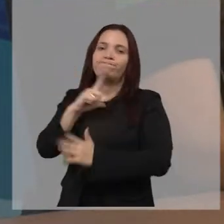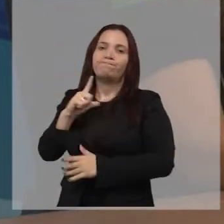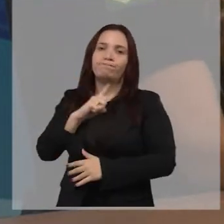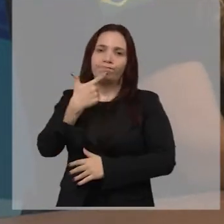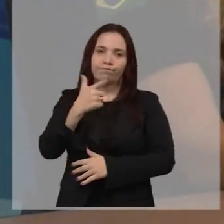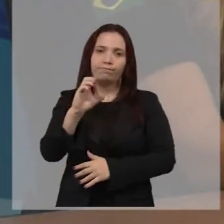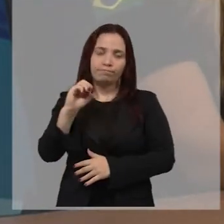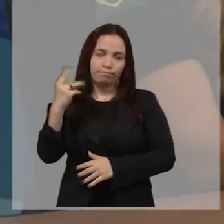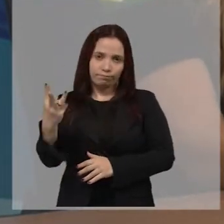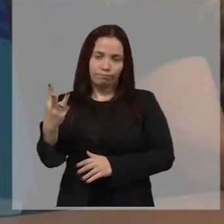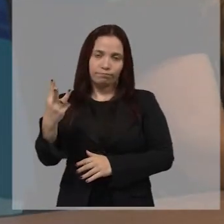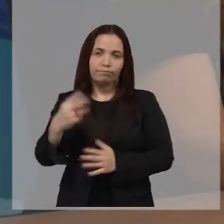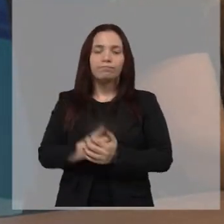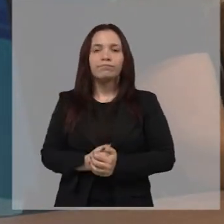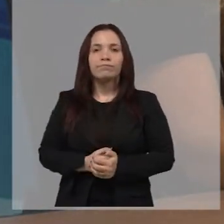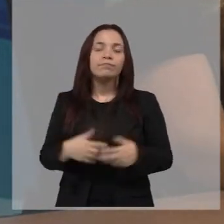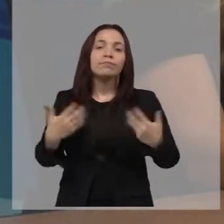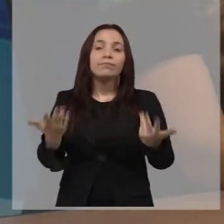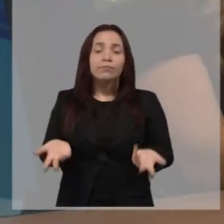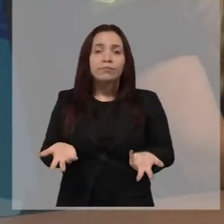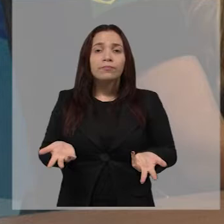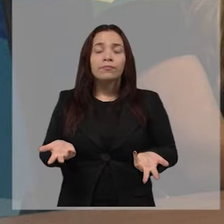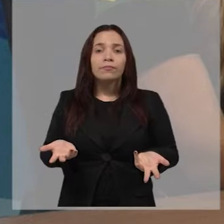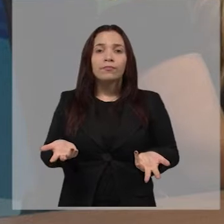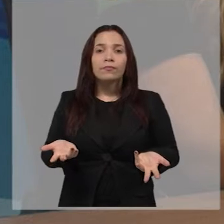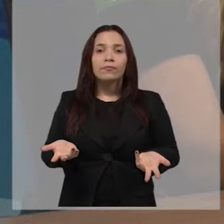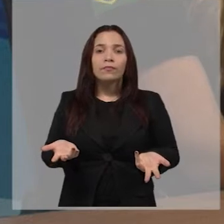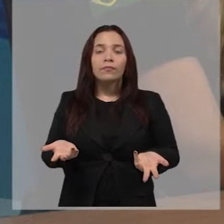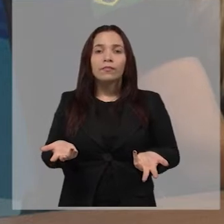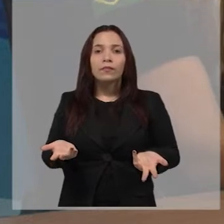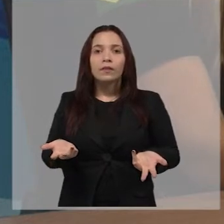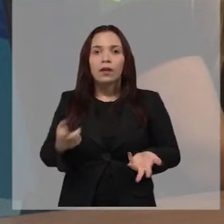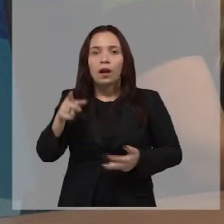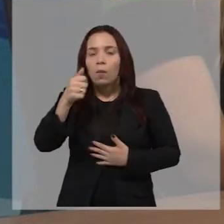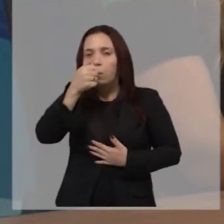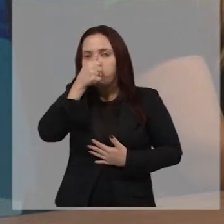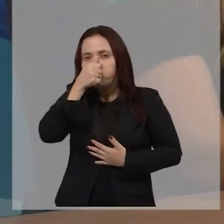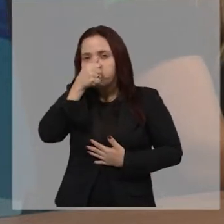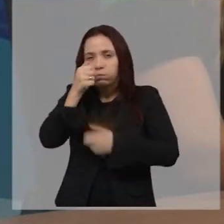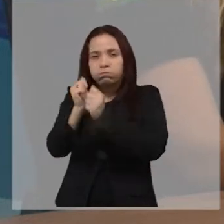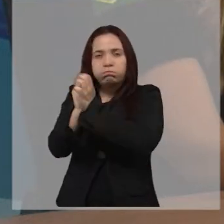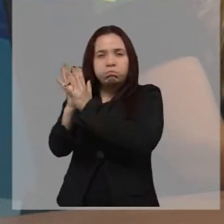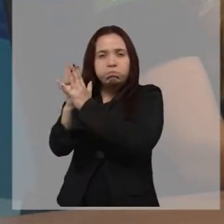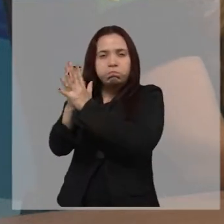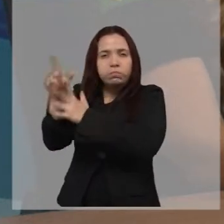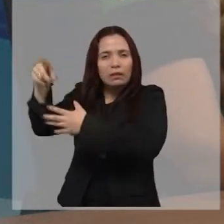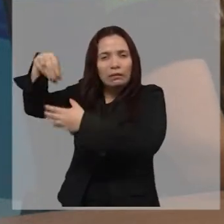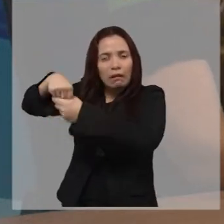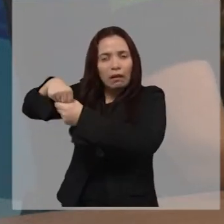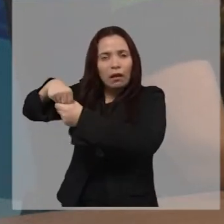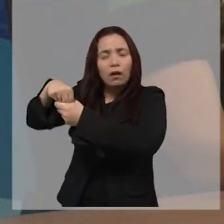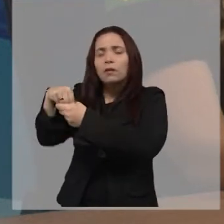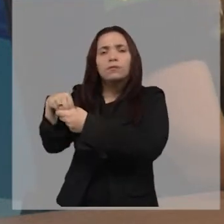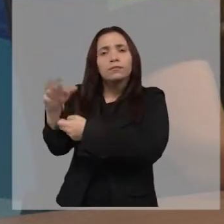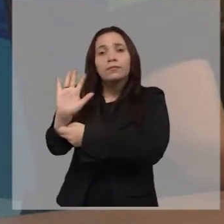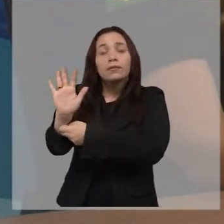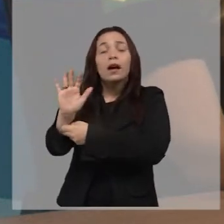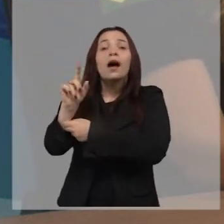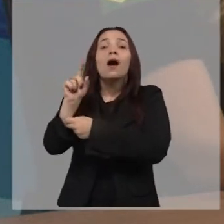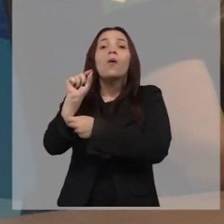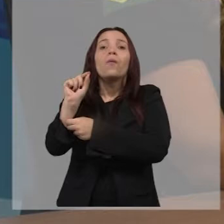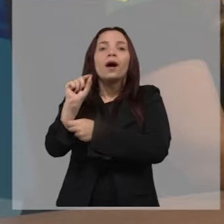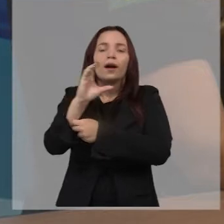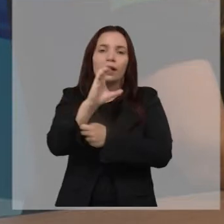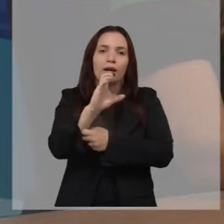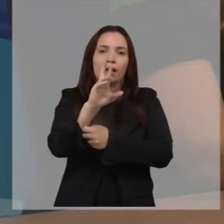aí de 50%, né? E então, não é apenas a superlotação a questão. A questão é a